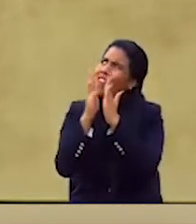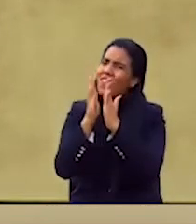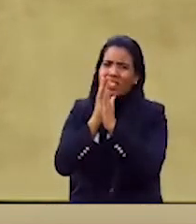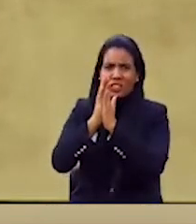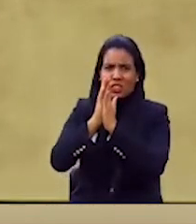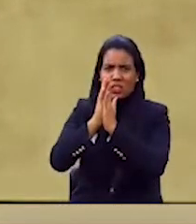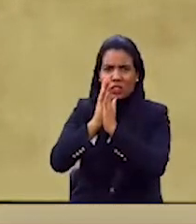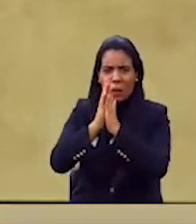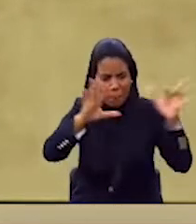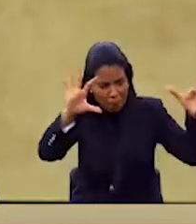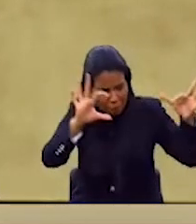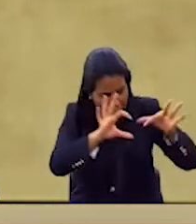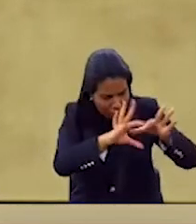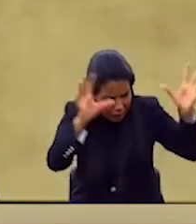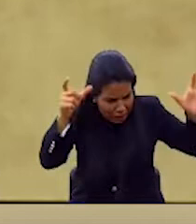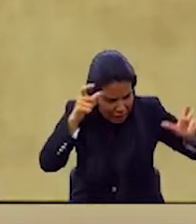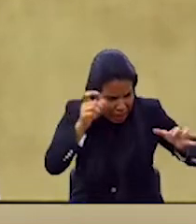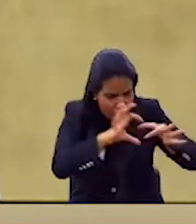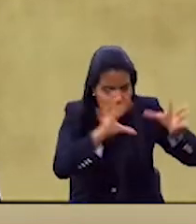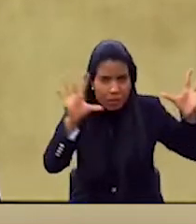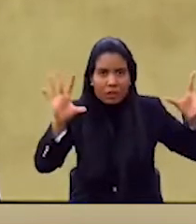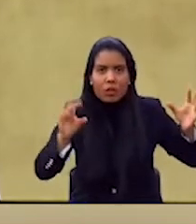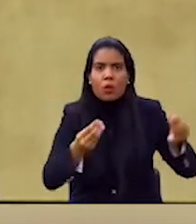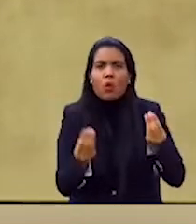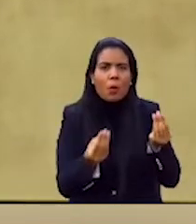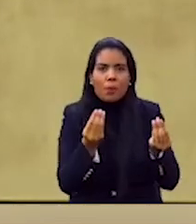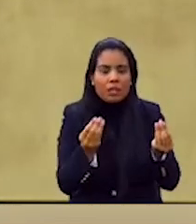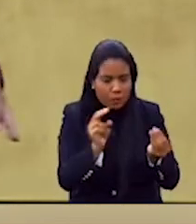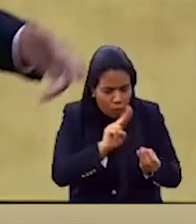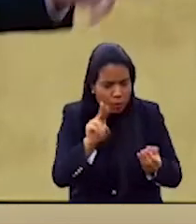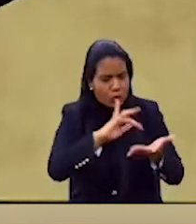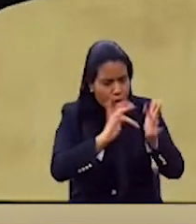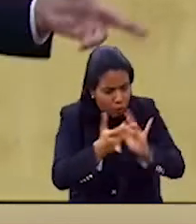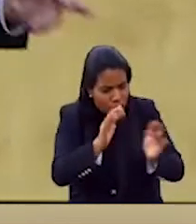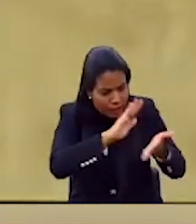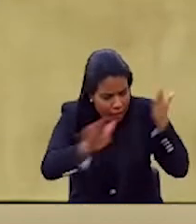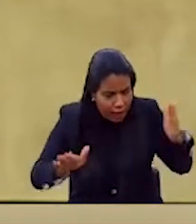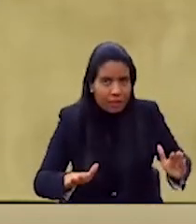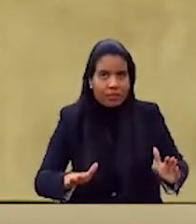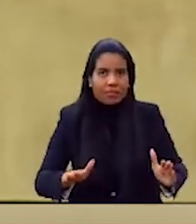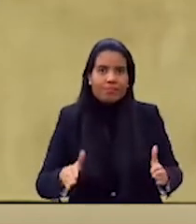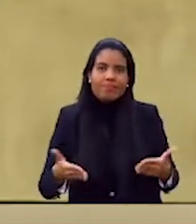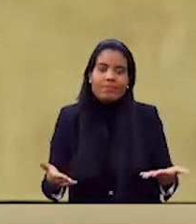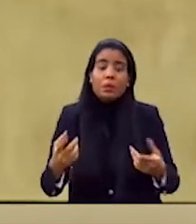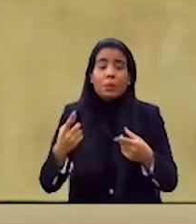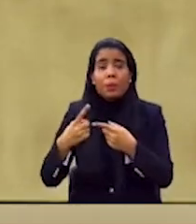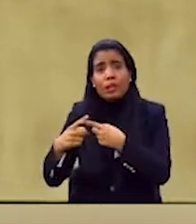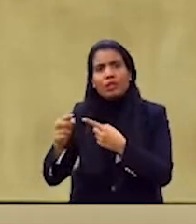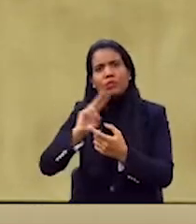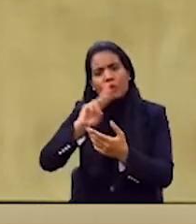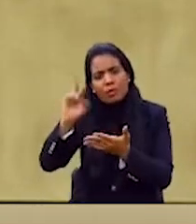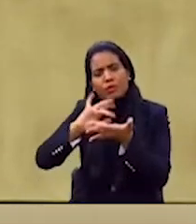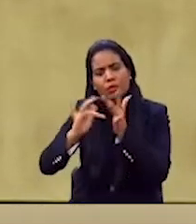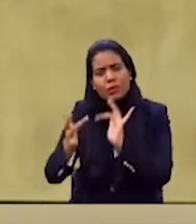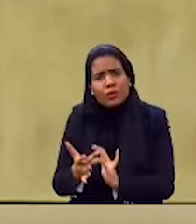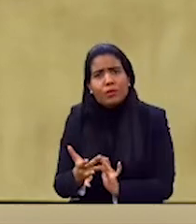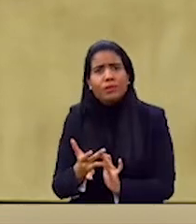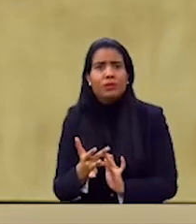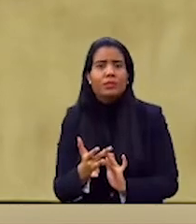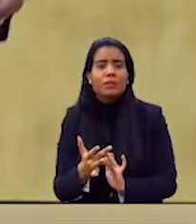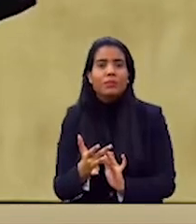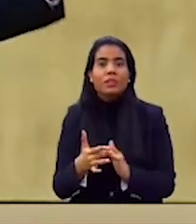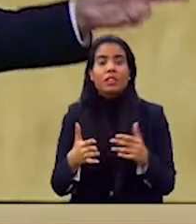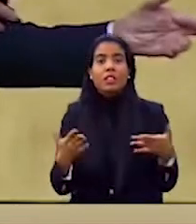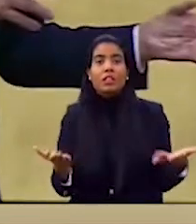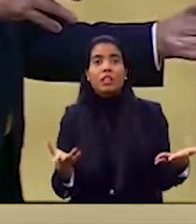embora, nós o fazemos em nome de Jesus. Quando nós oramos a Deus, nós o fazemos em nome de Jesus.